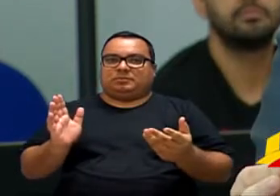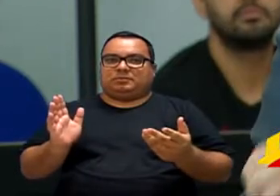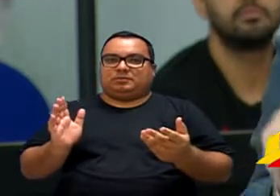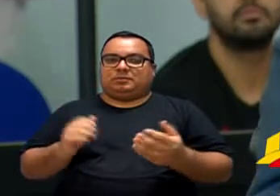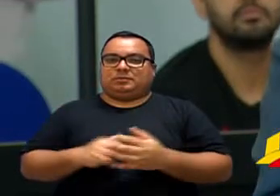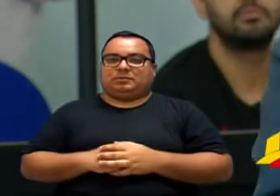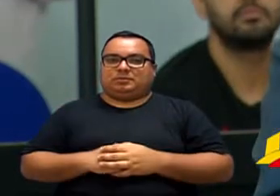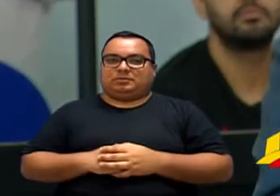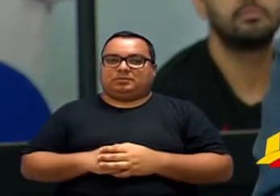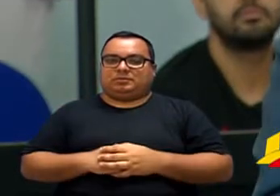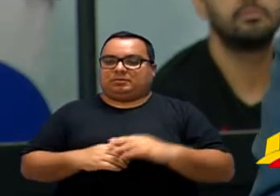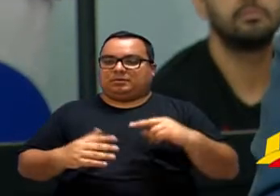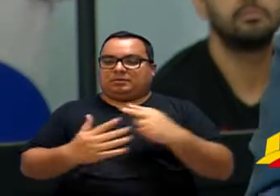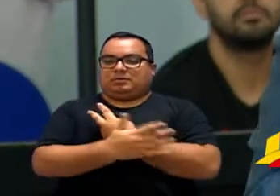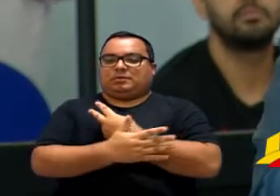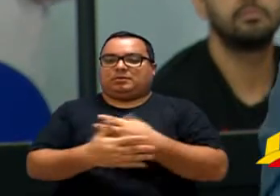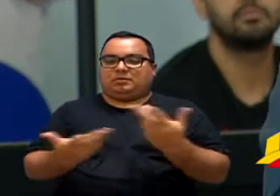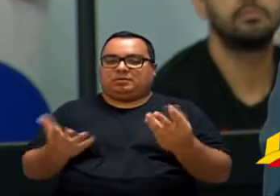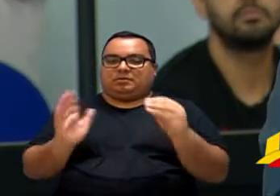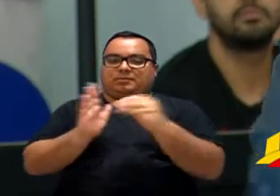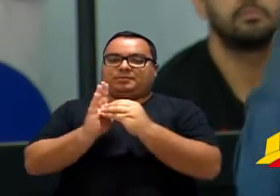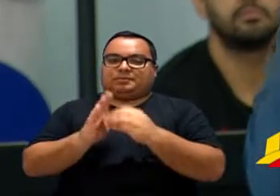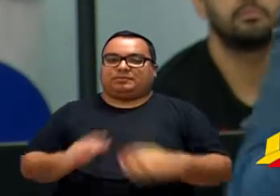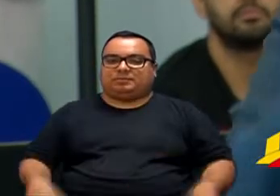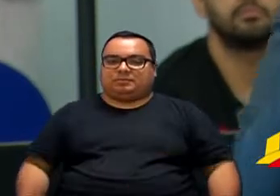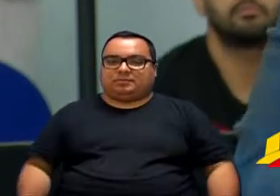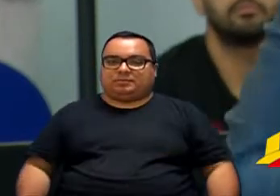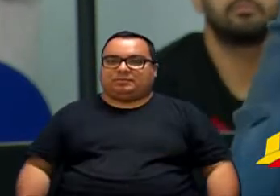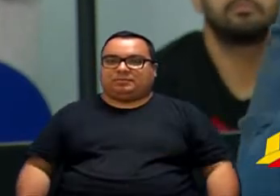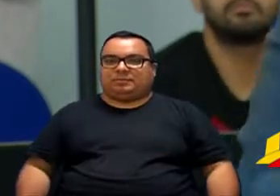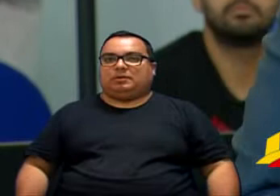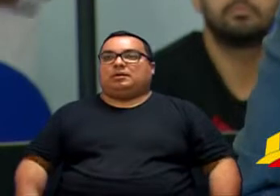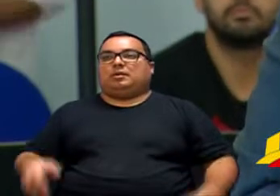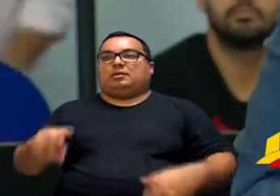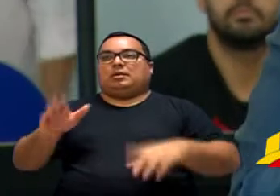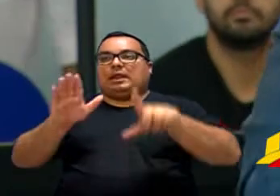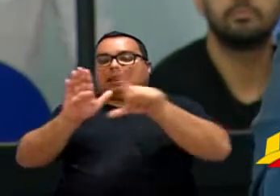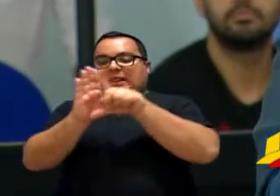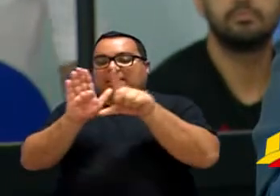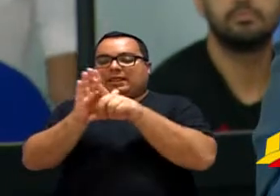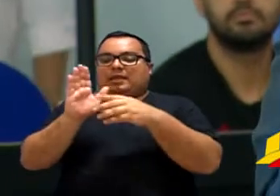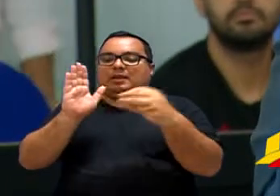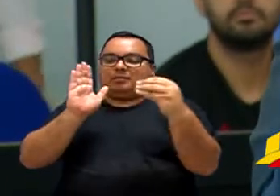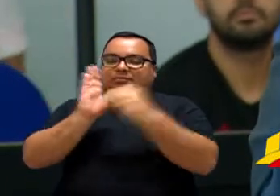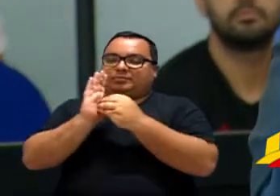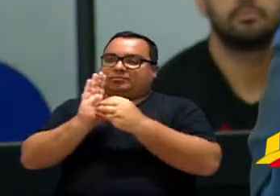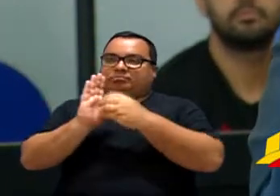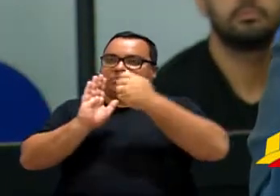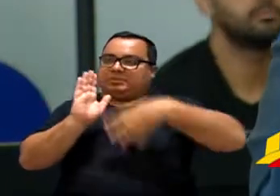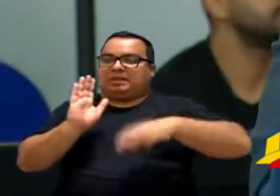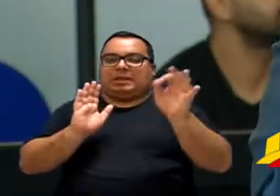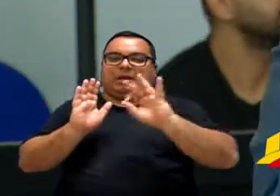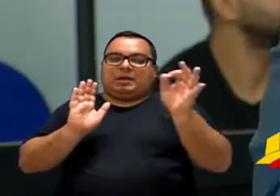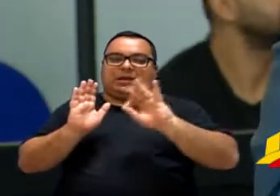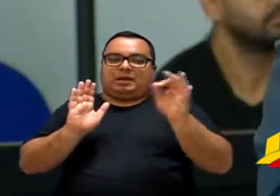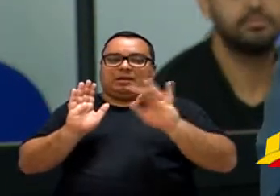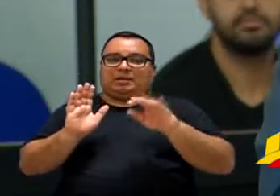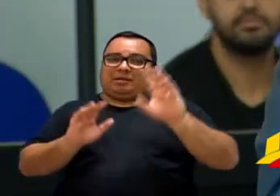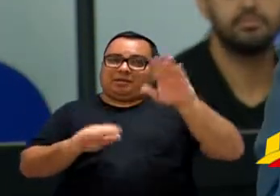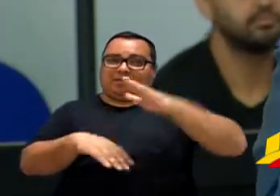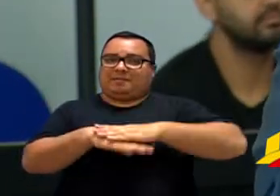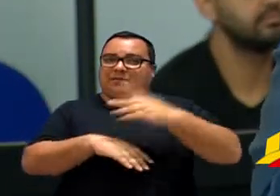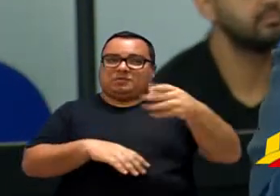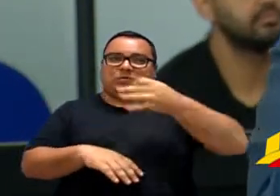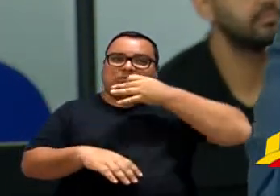sai errado tá errado não tem embasamento jurídico não tem embasamento jurídico não tem